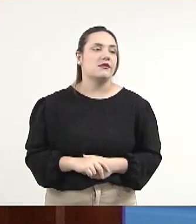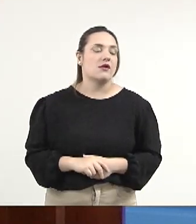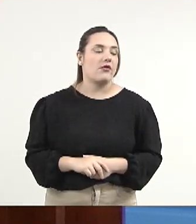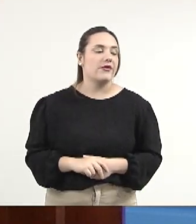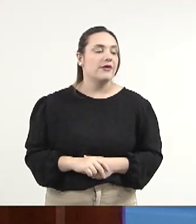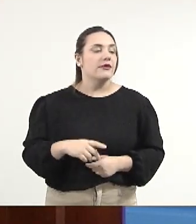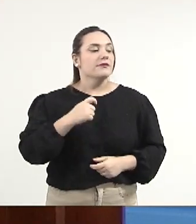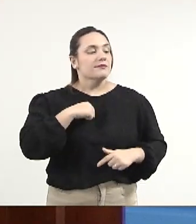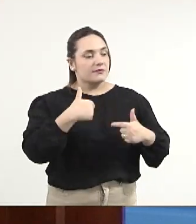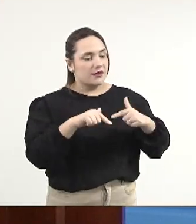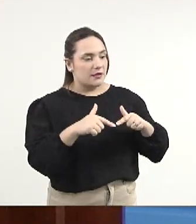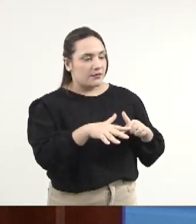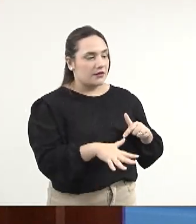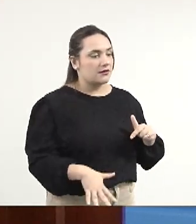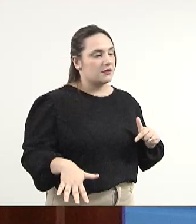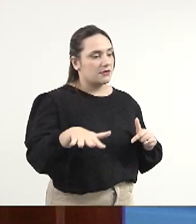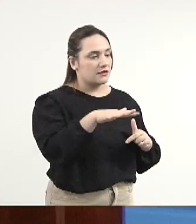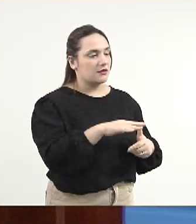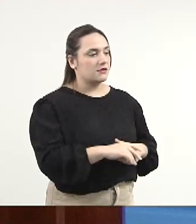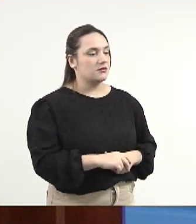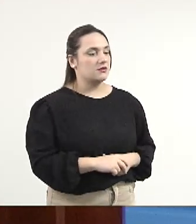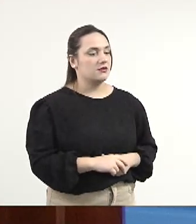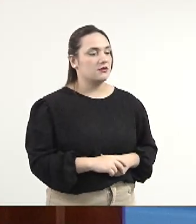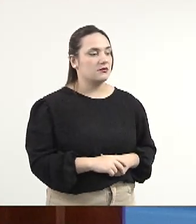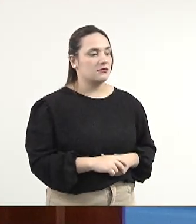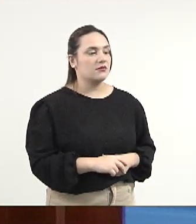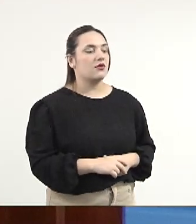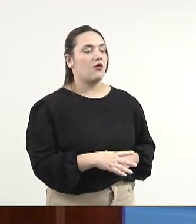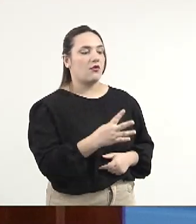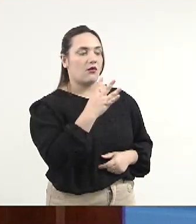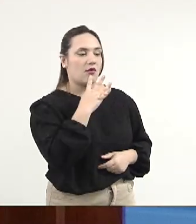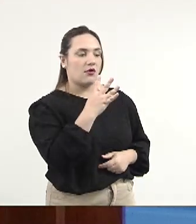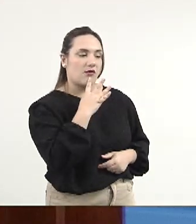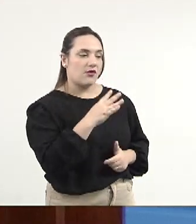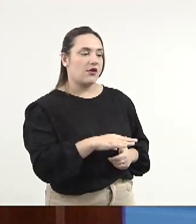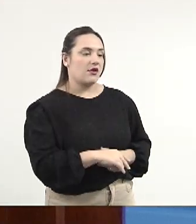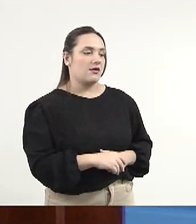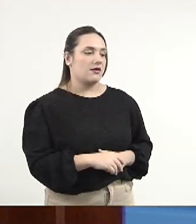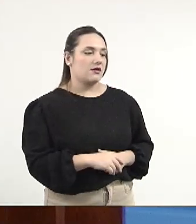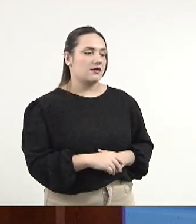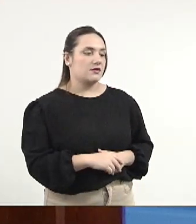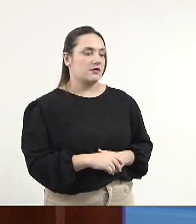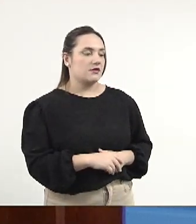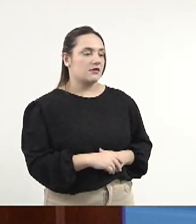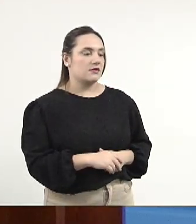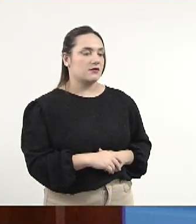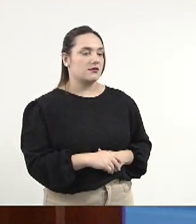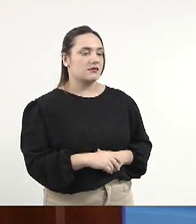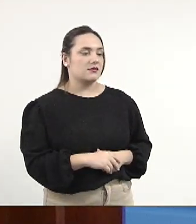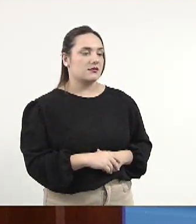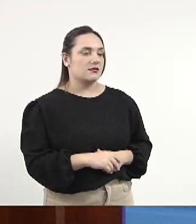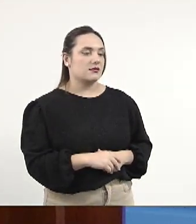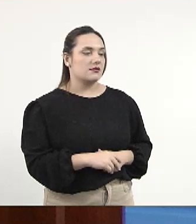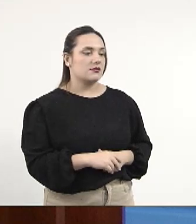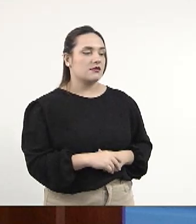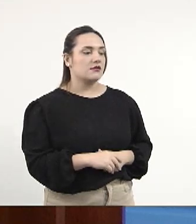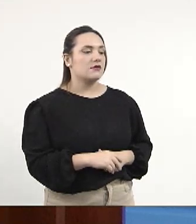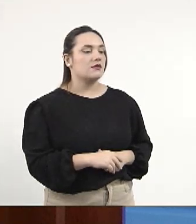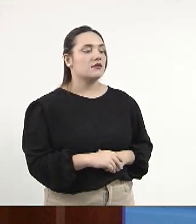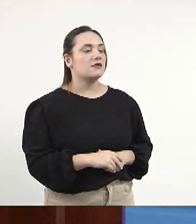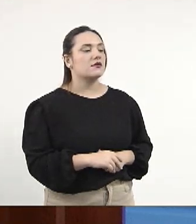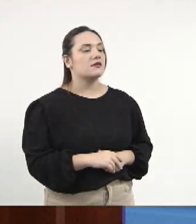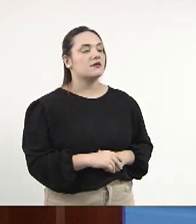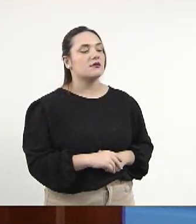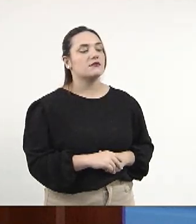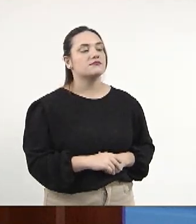Trabalhei nessa área, conheço a luta dessas mulheres. E tem mais, deputada Gleice, tem mãe